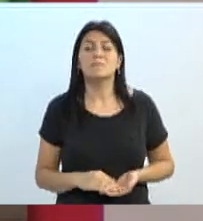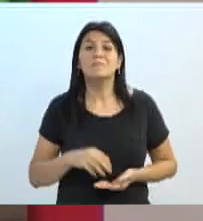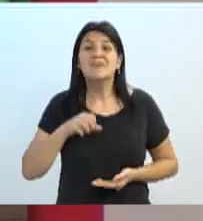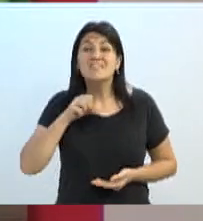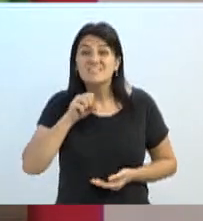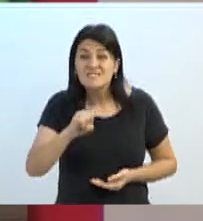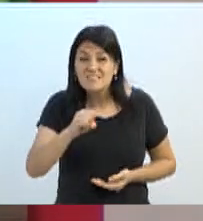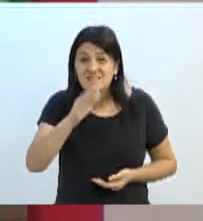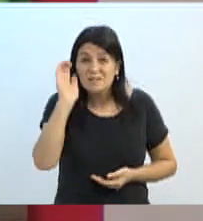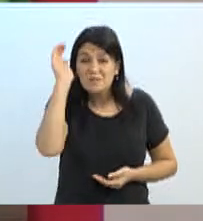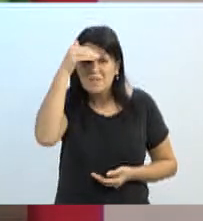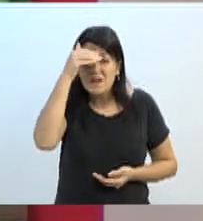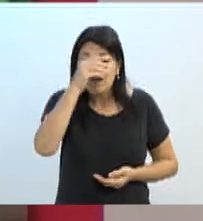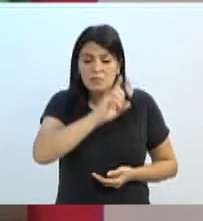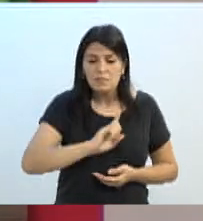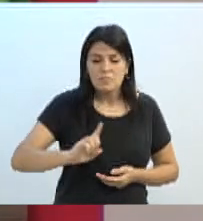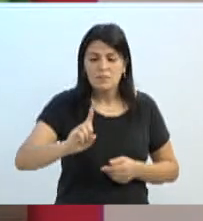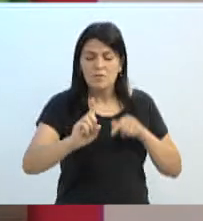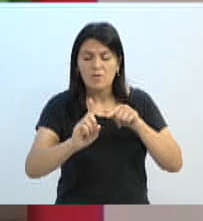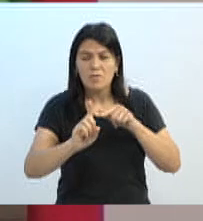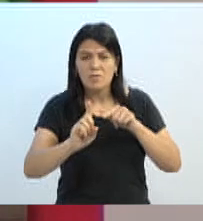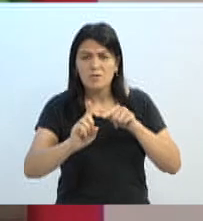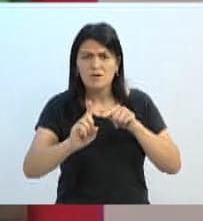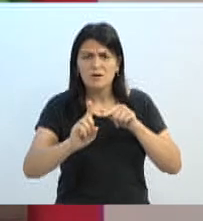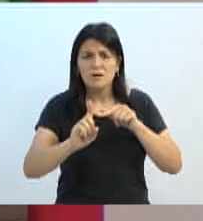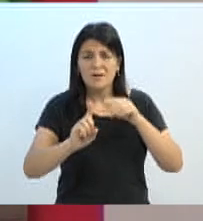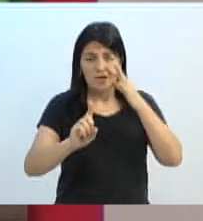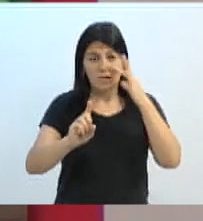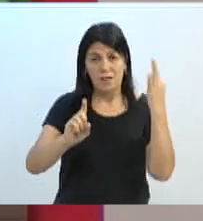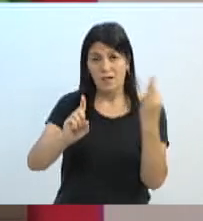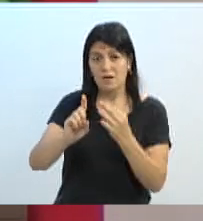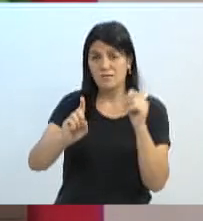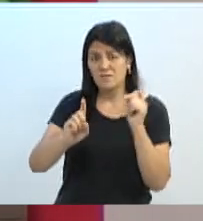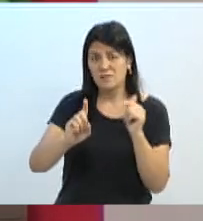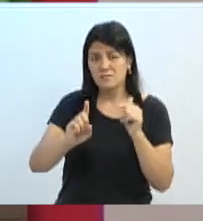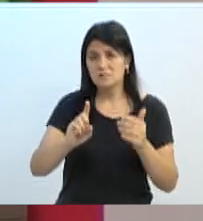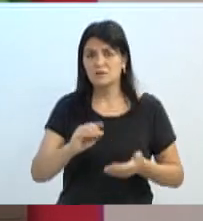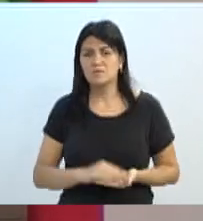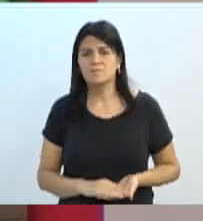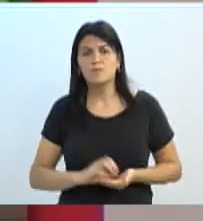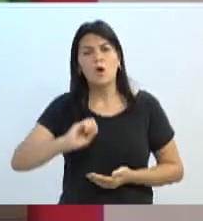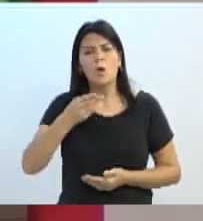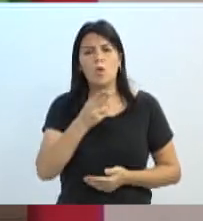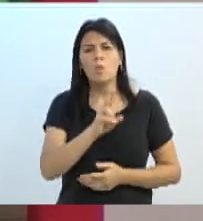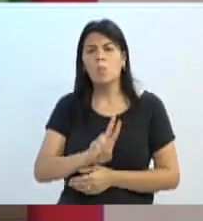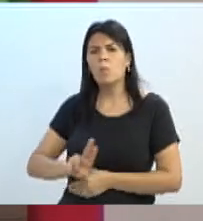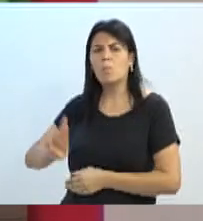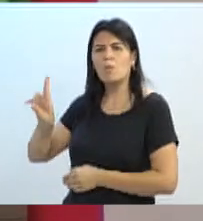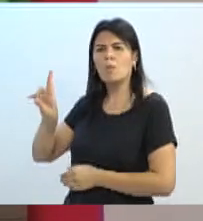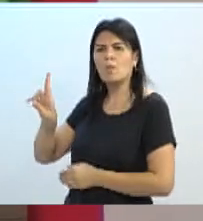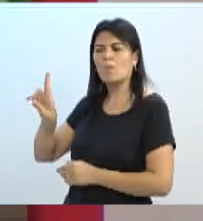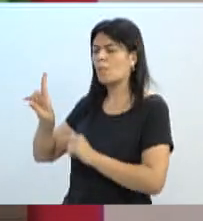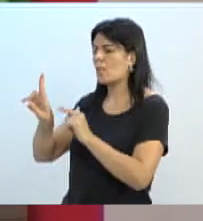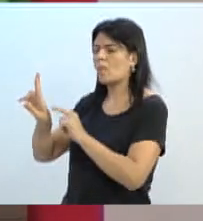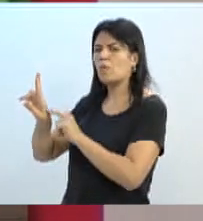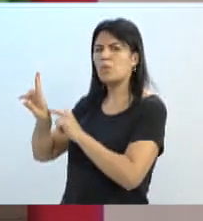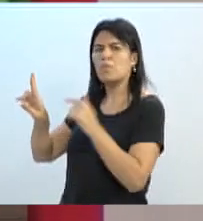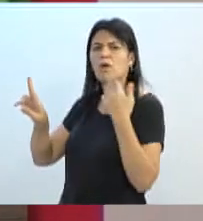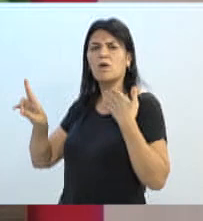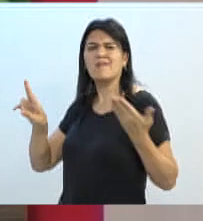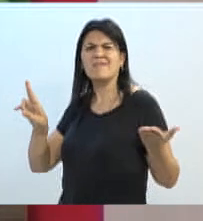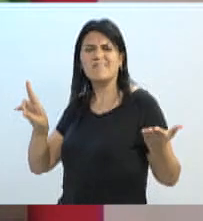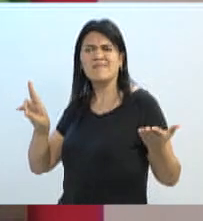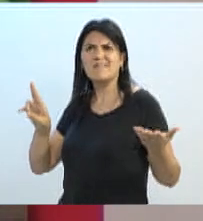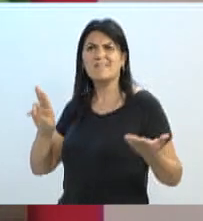vindo, teriam ouvido o prefeito? Ou teriam virado as costas também, como fizeram para um